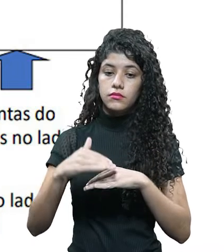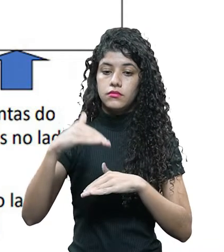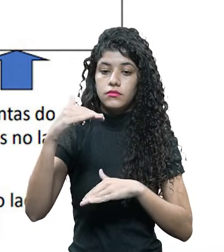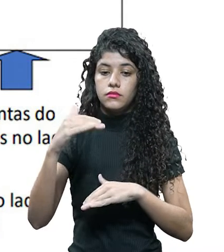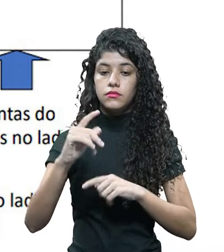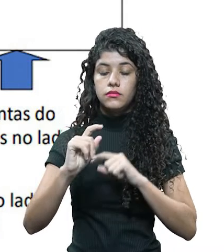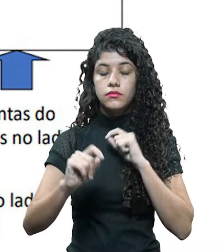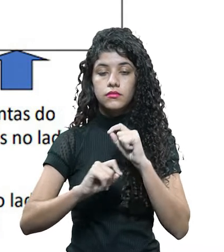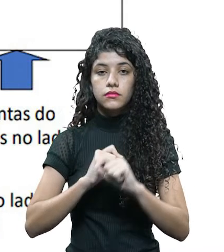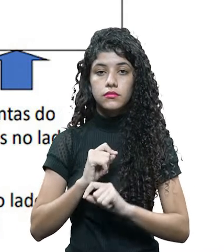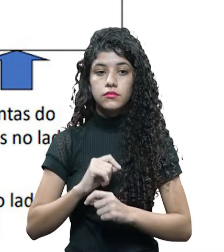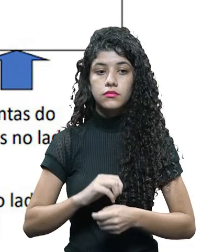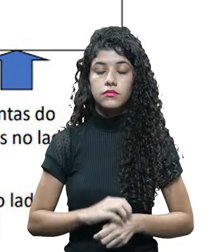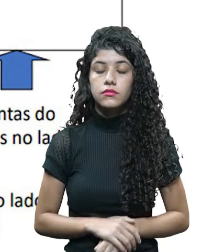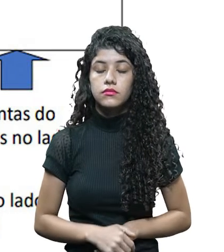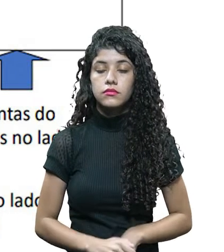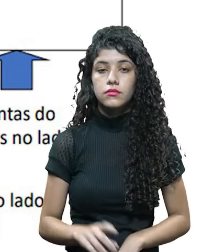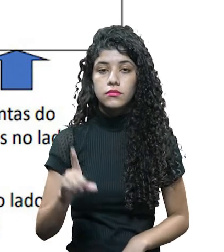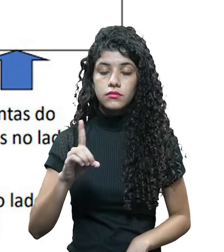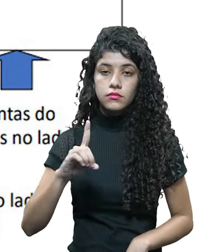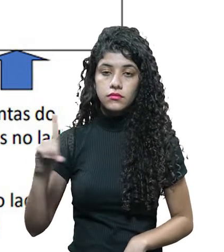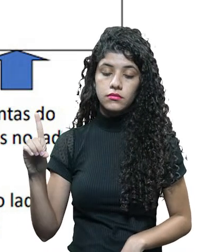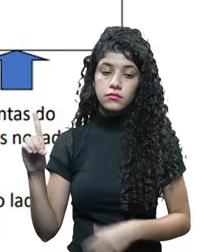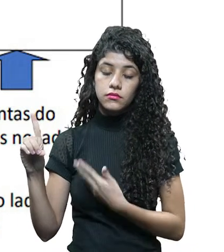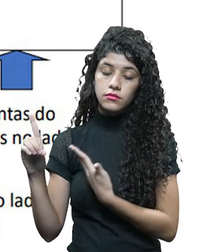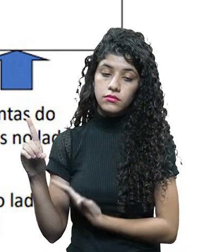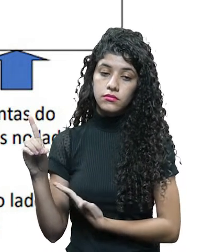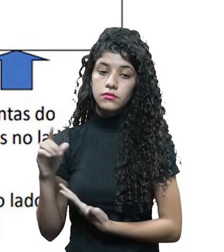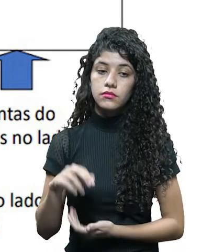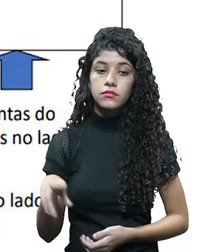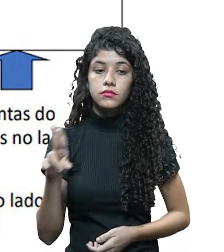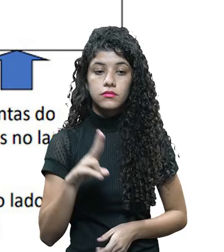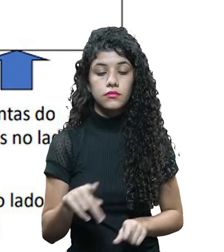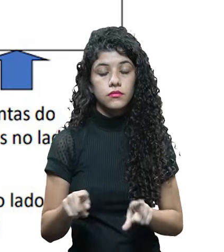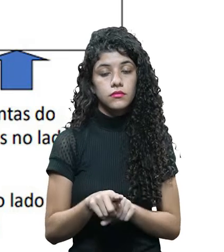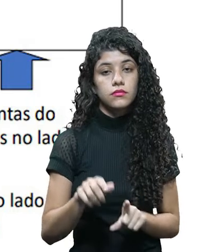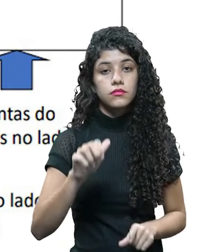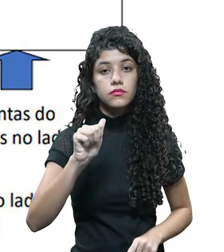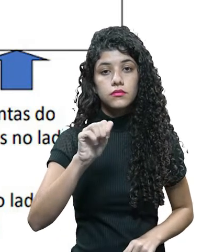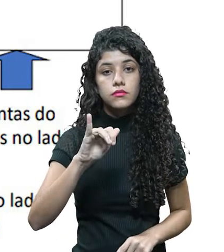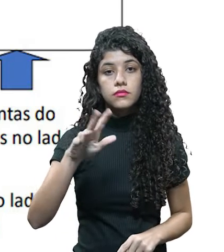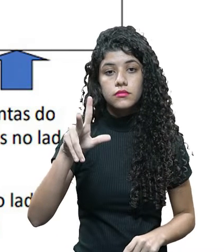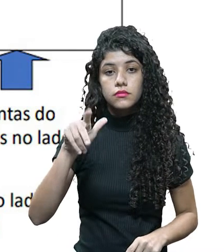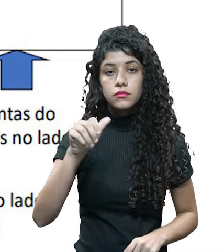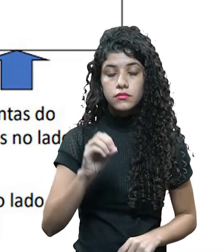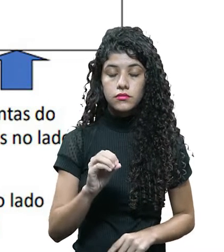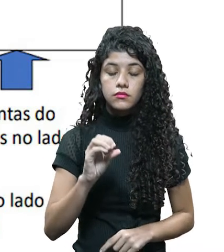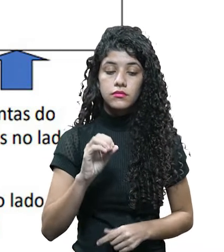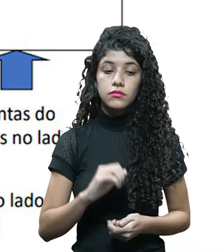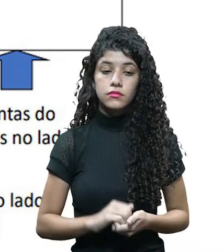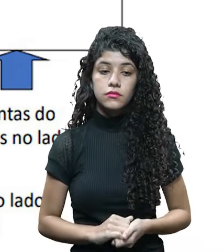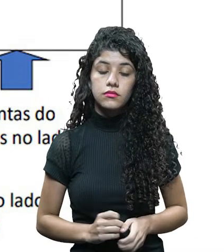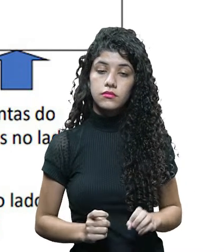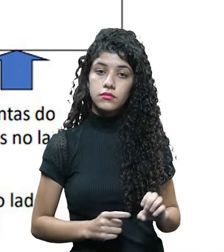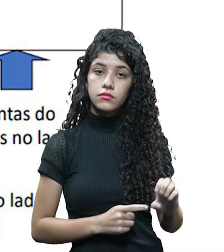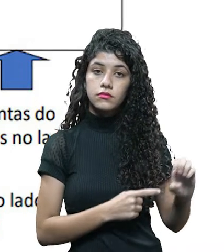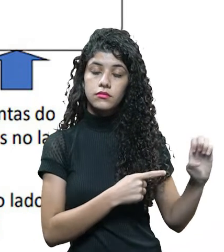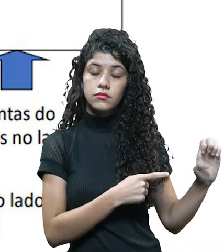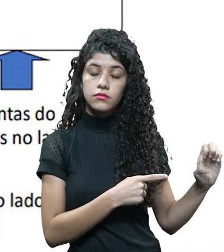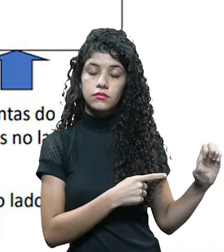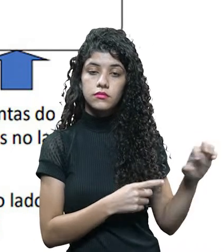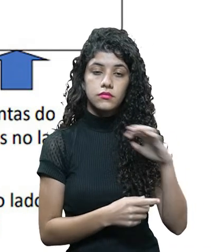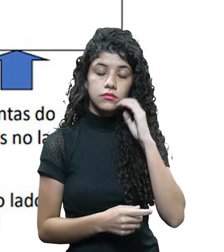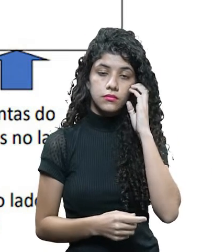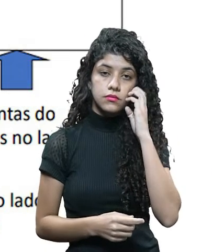embaixo, o aumento das contas do passivo são os lançamentos no lado direito. E aí a aplicação vai para o ativo, vai ser debitada, então vai